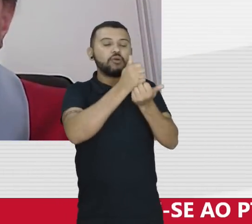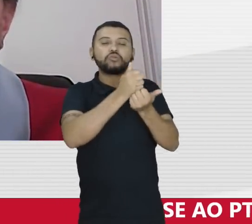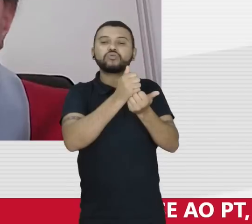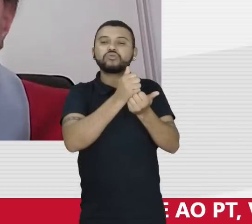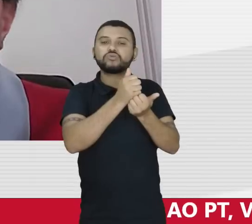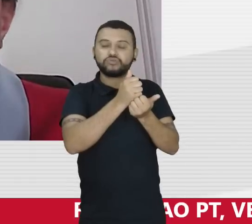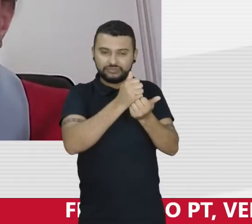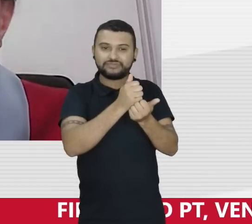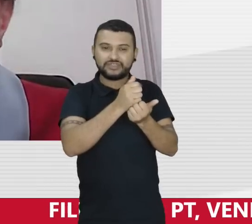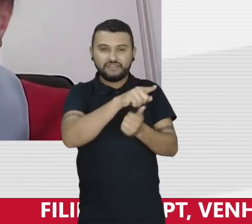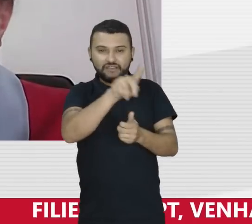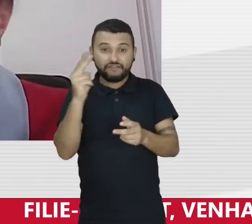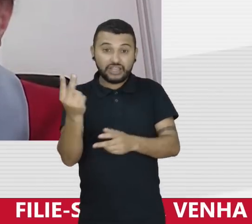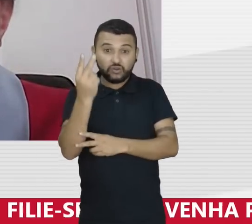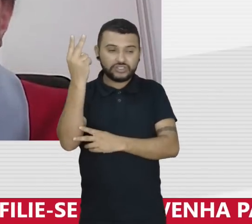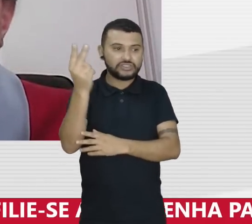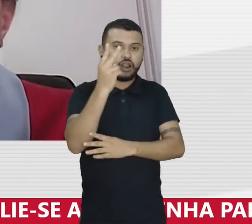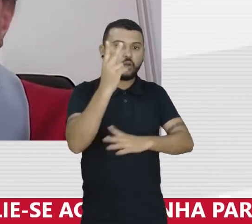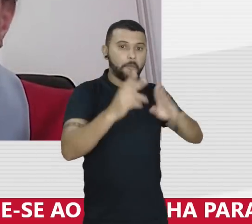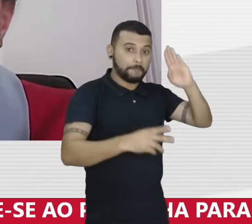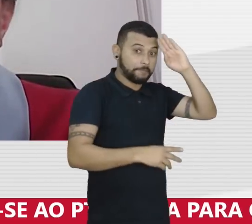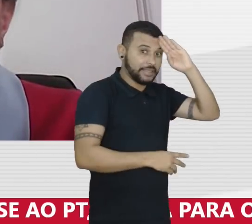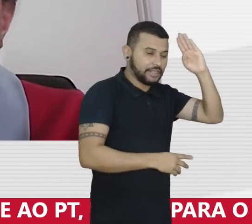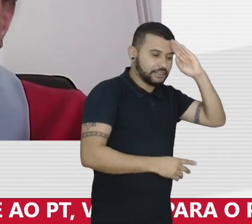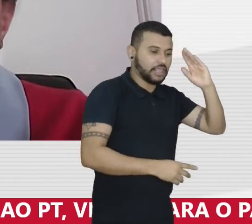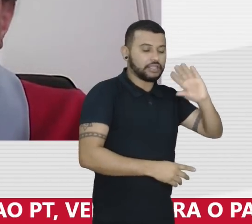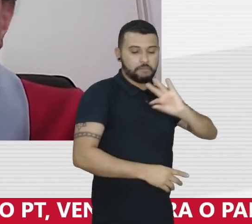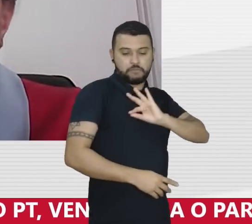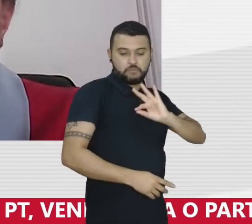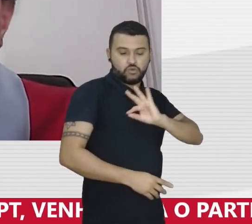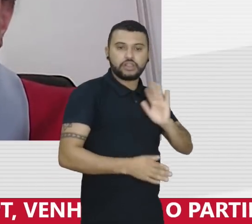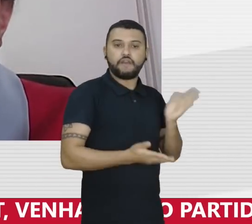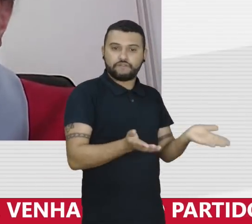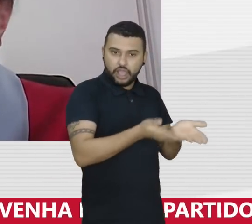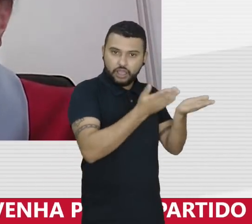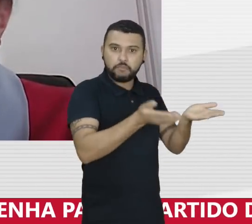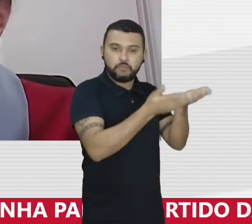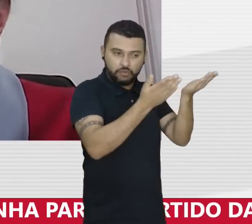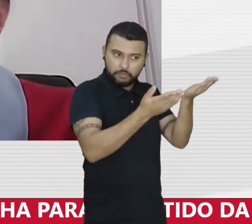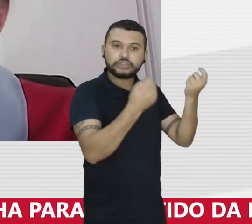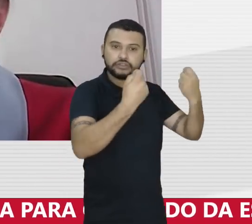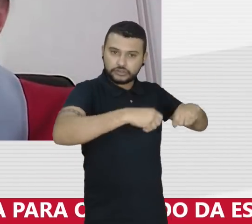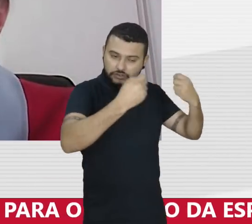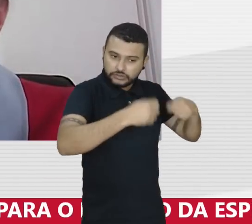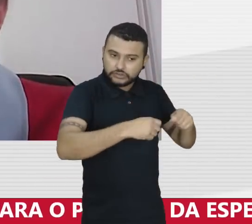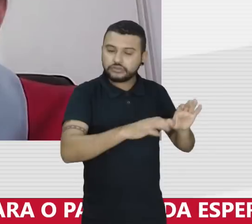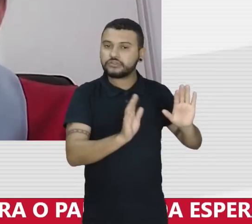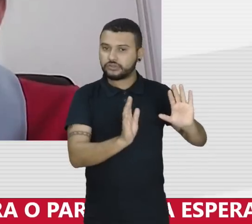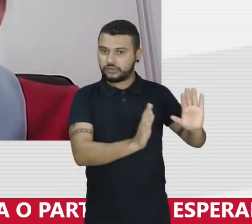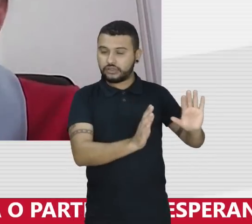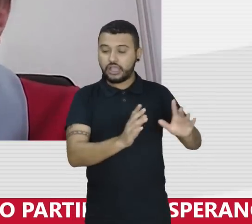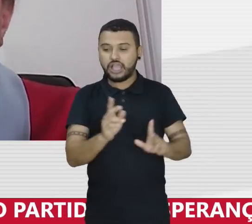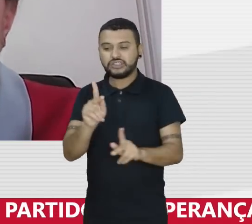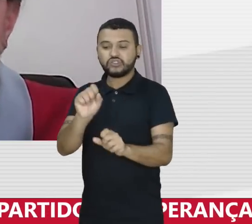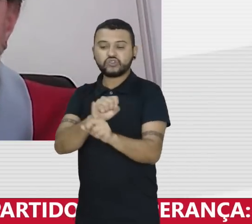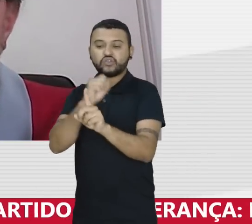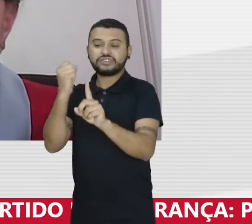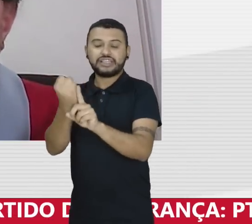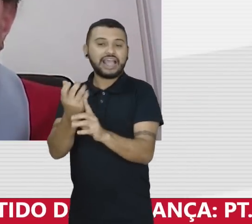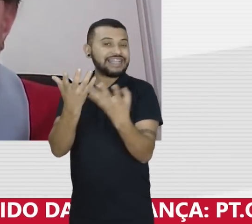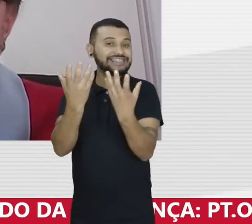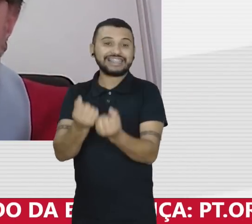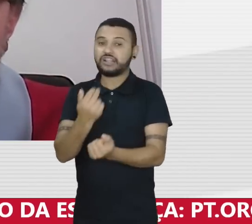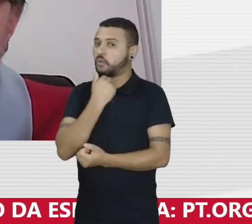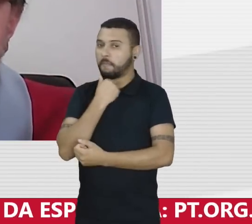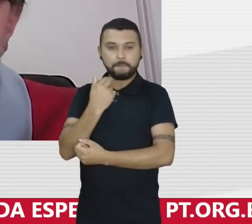valorizando, inclusive, as Forças Armadas e os órgãos policiais, porque a sociedade não pode